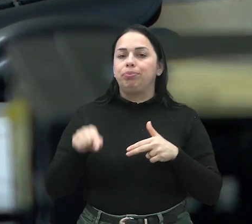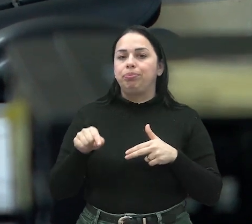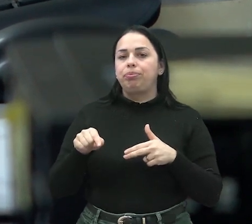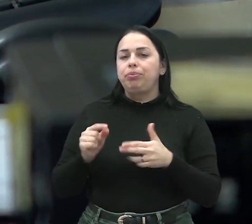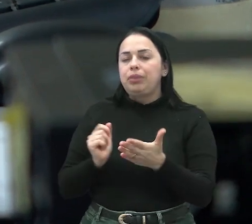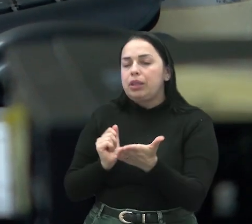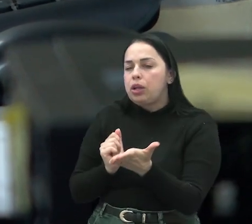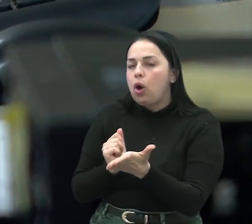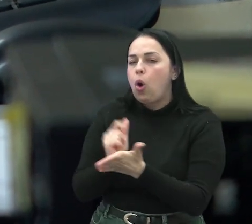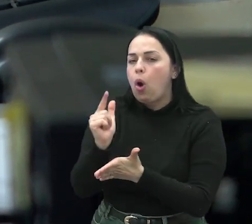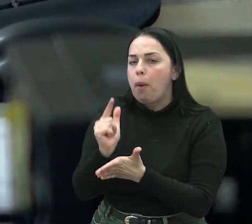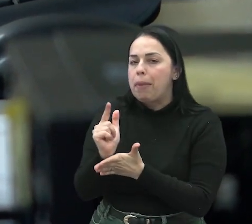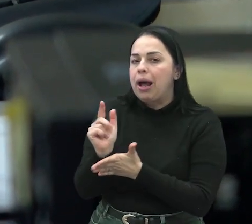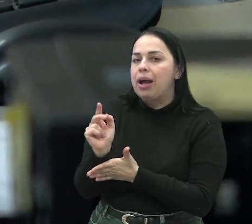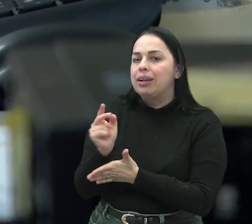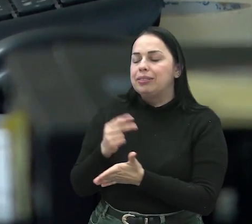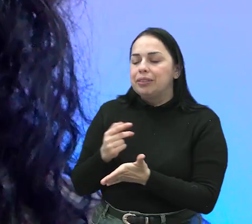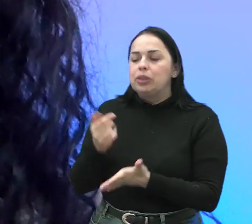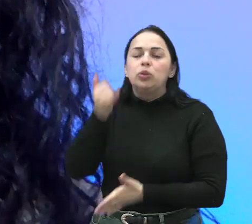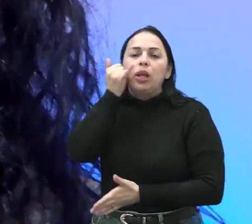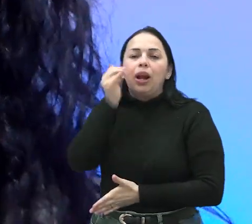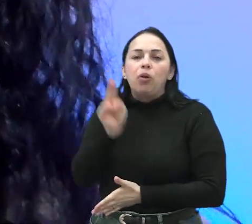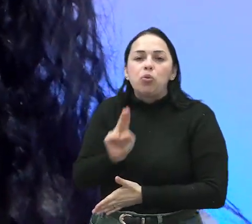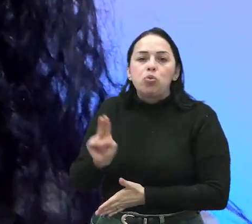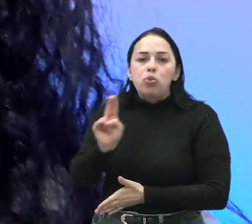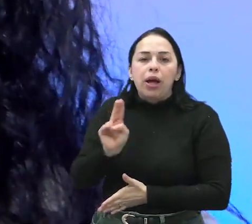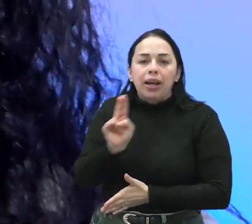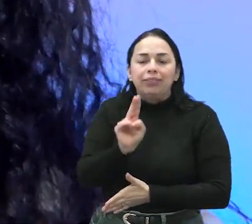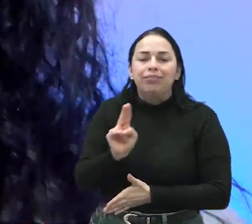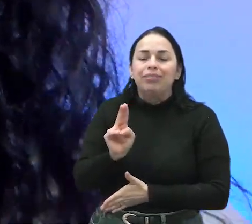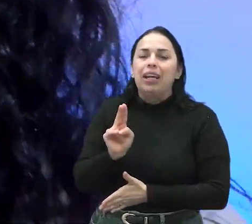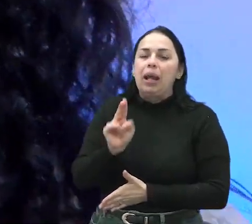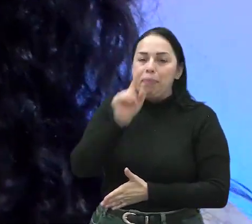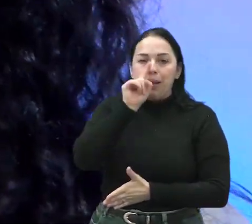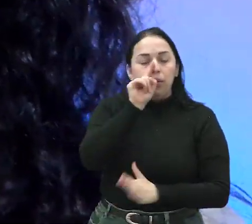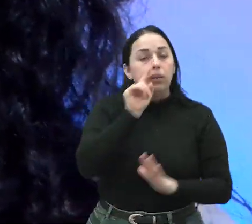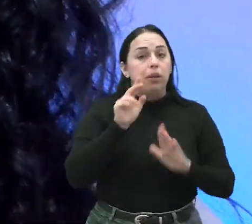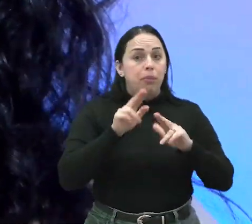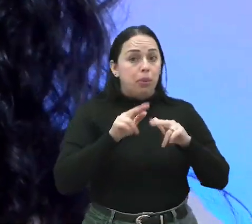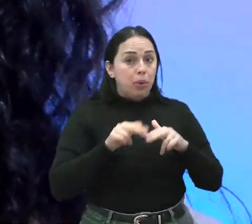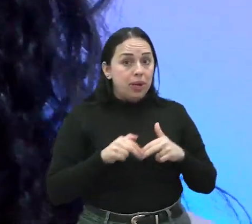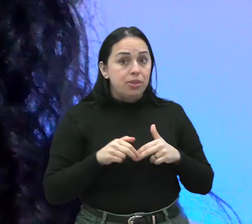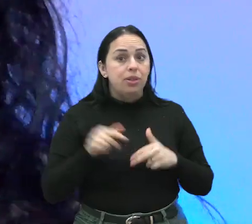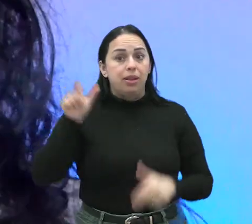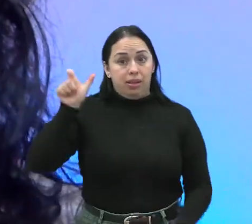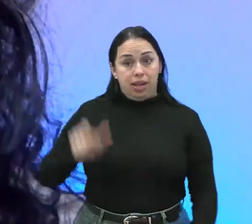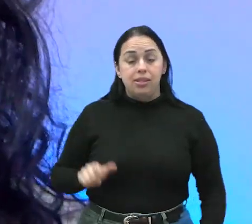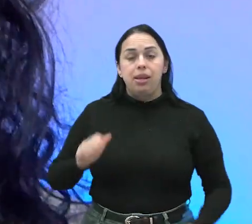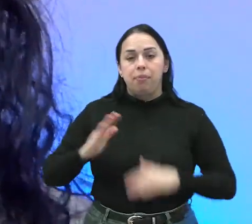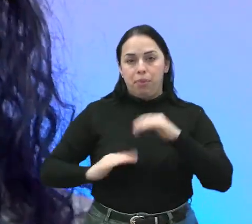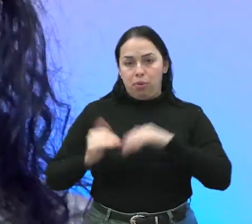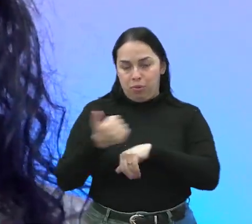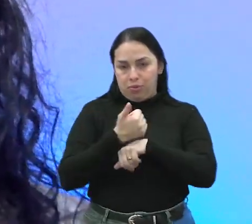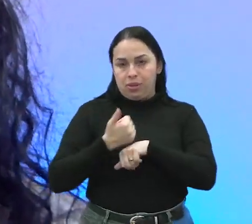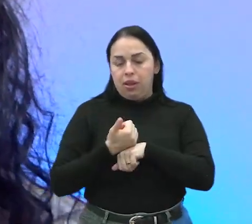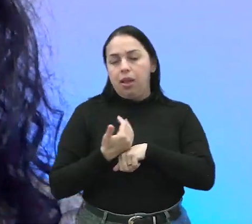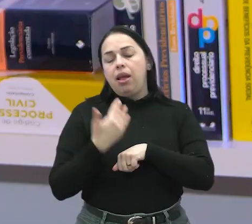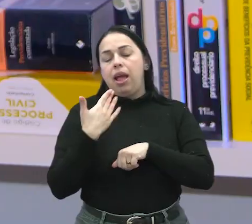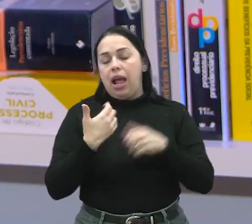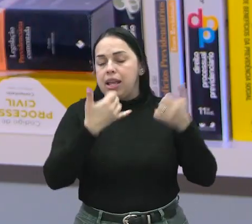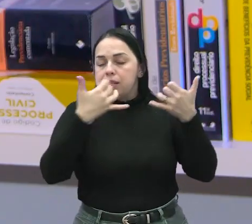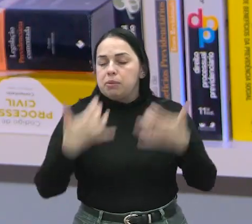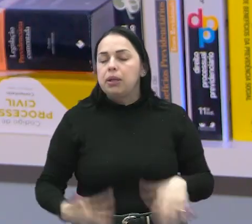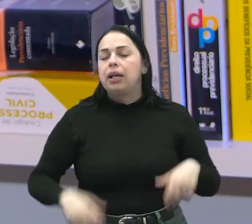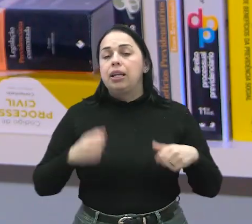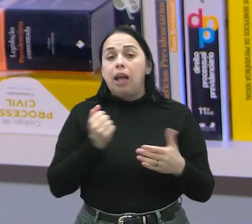é na compra de um celular usado. Essa advogada alerta que o ideal é exigir a nota fiscal